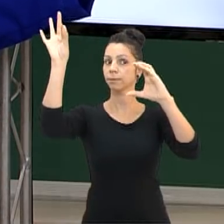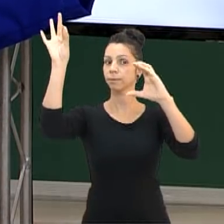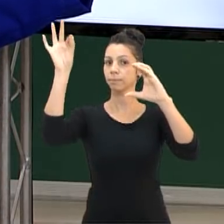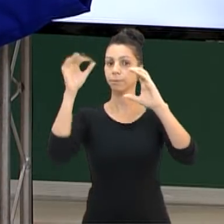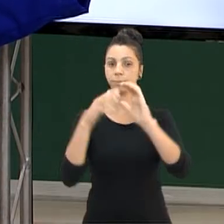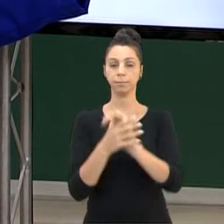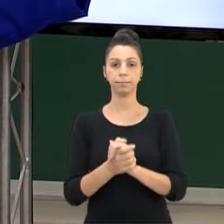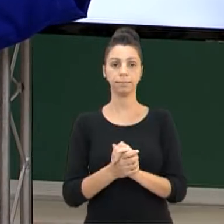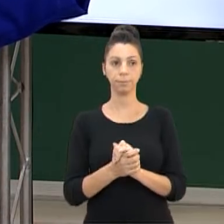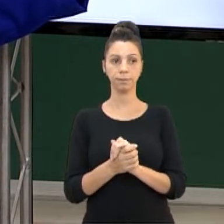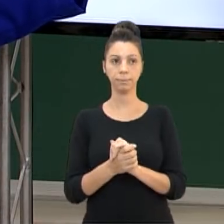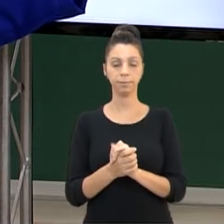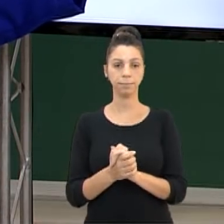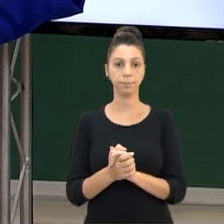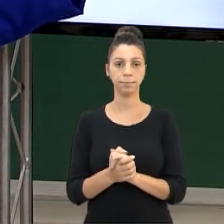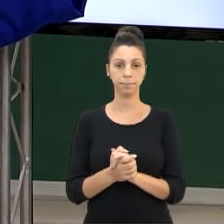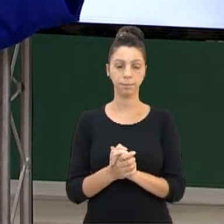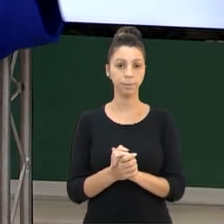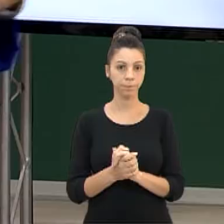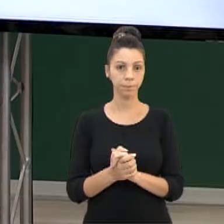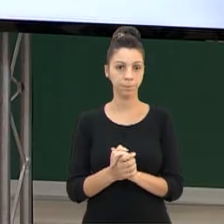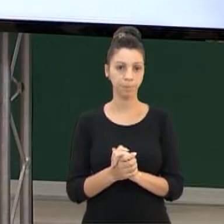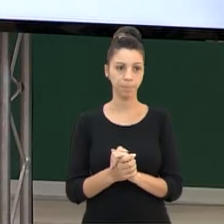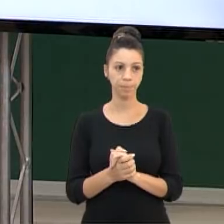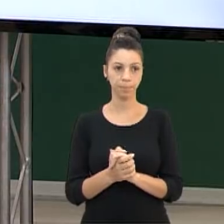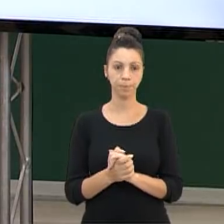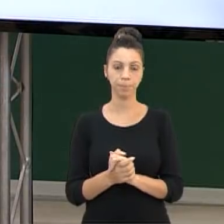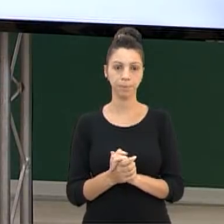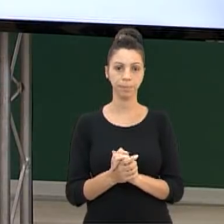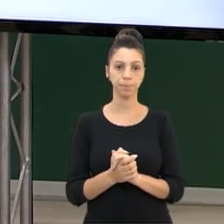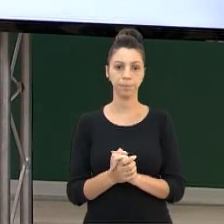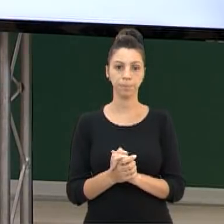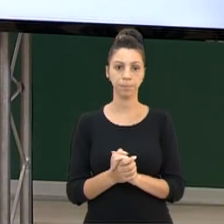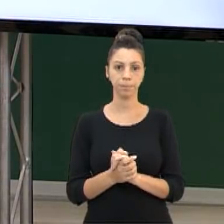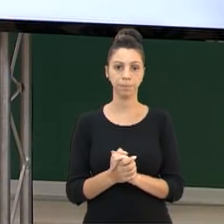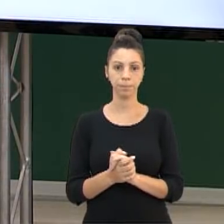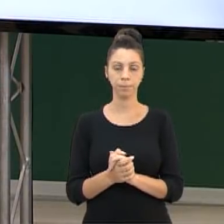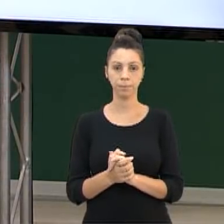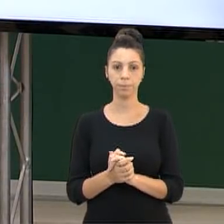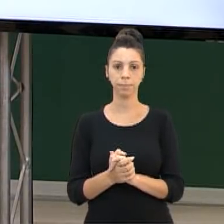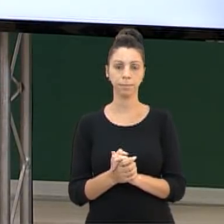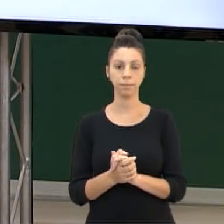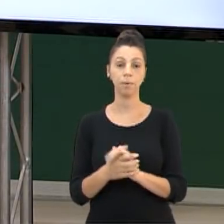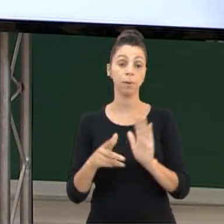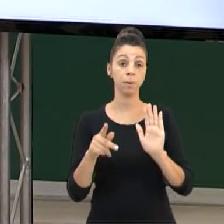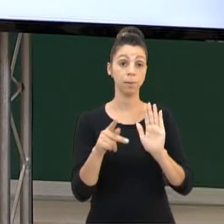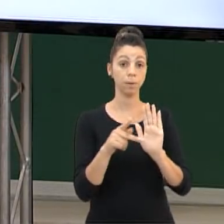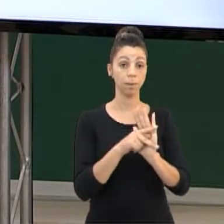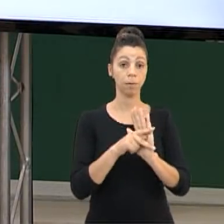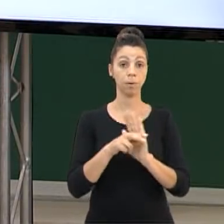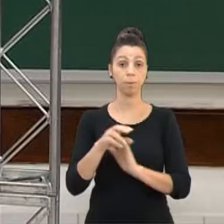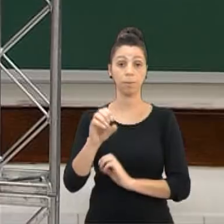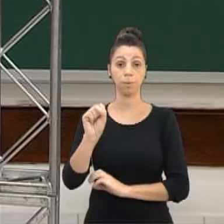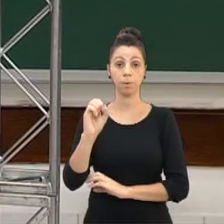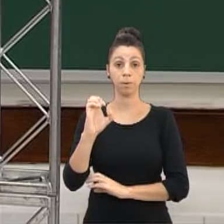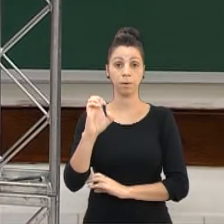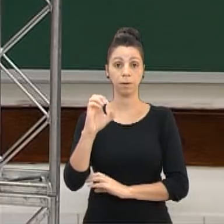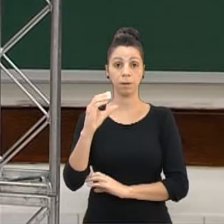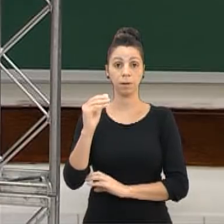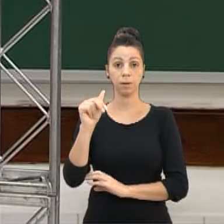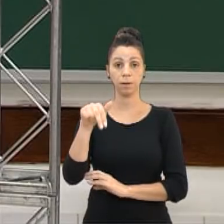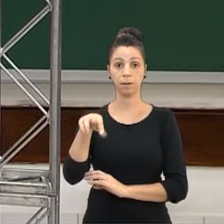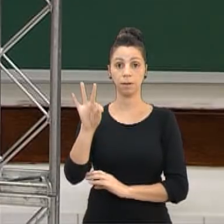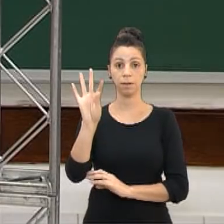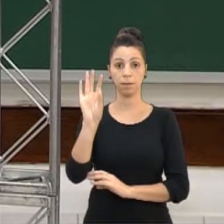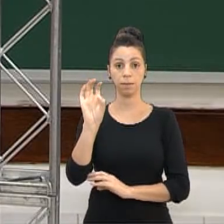retinha perpendicular bem pequenininha, tá bom? Então, essa é uma propriedade para a nossa reta secante,